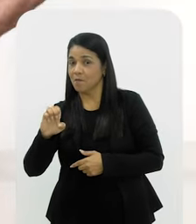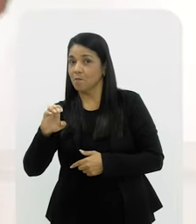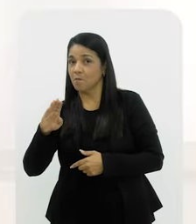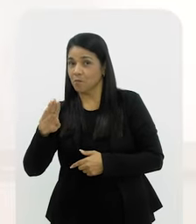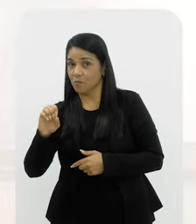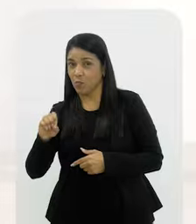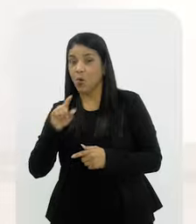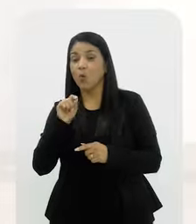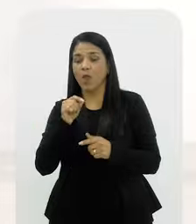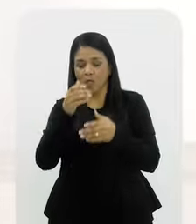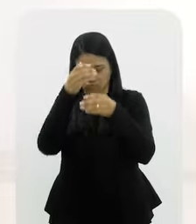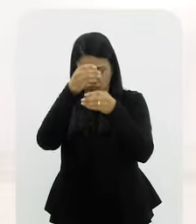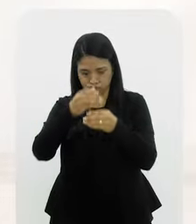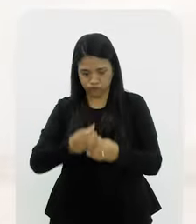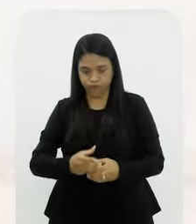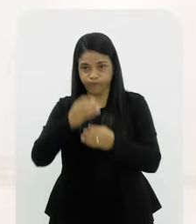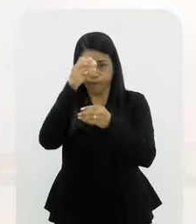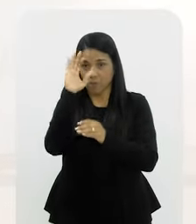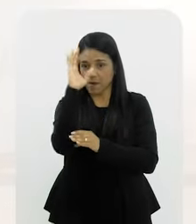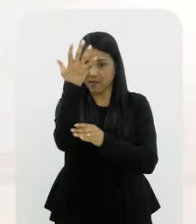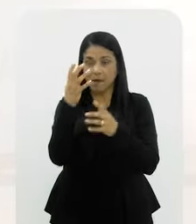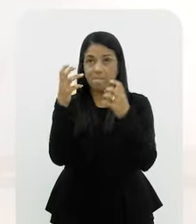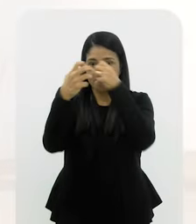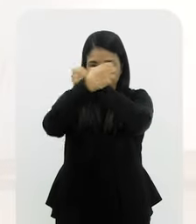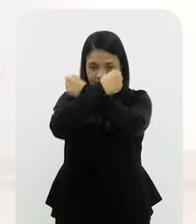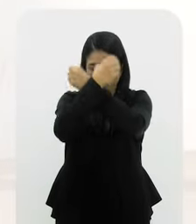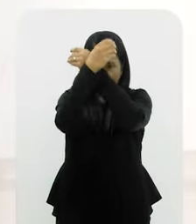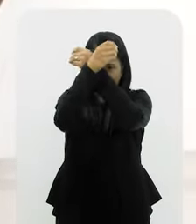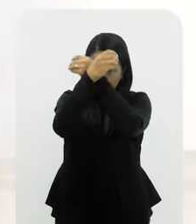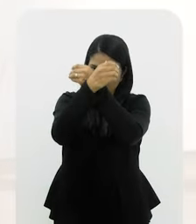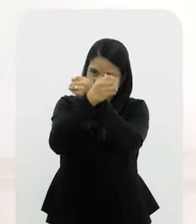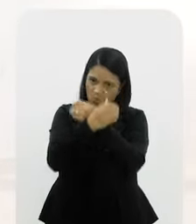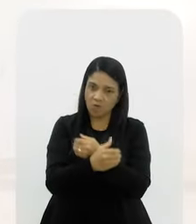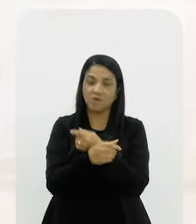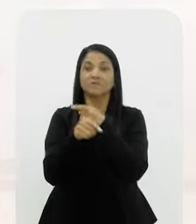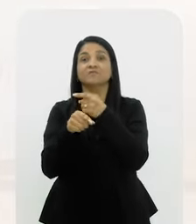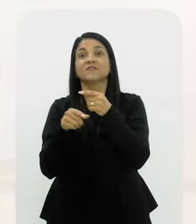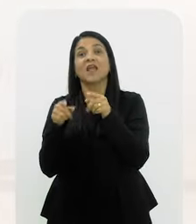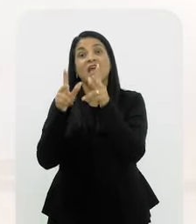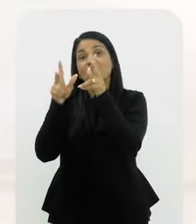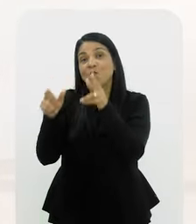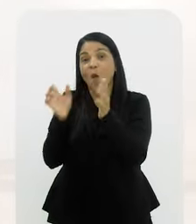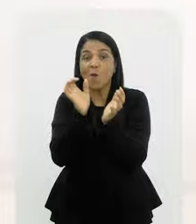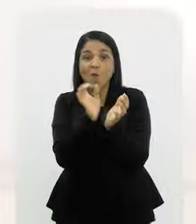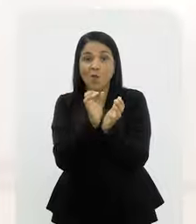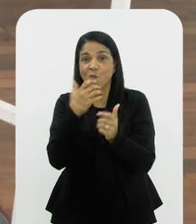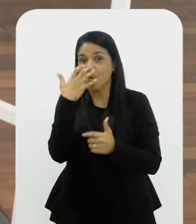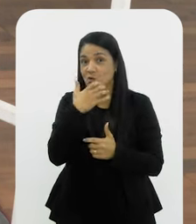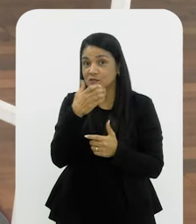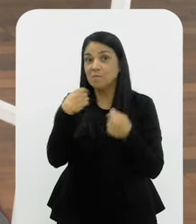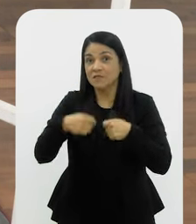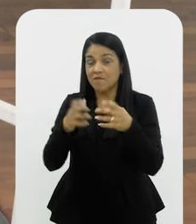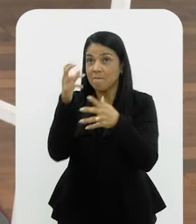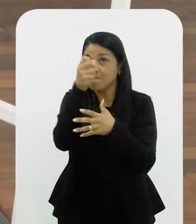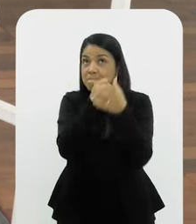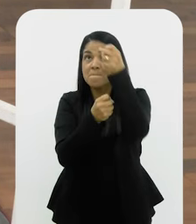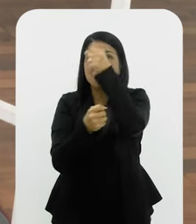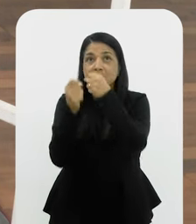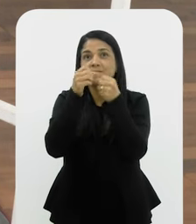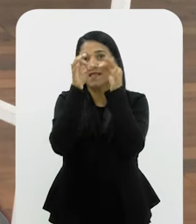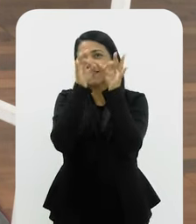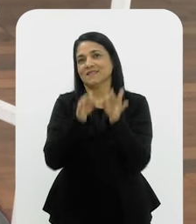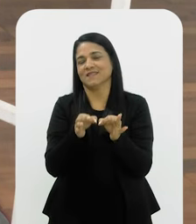porque o que é um pão de sebo? Você tem que subir e se escorrega, né? Então, era todo mundo ali, tinha que se escorrer e tinha que subir, tinha que dar